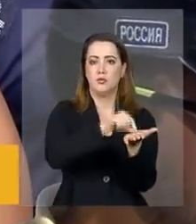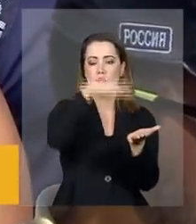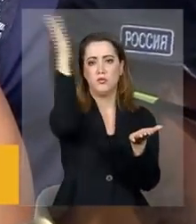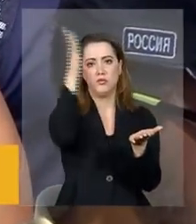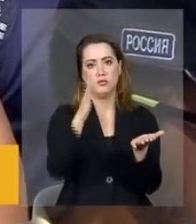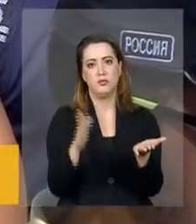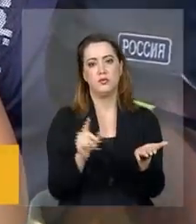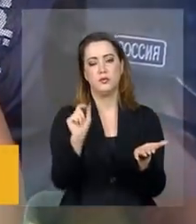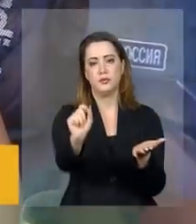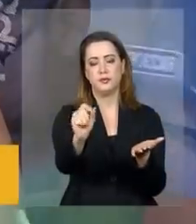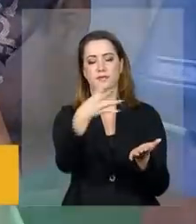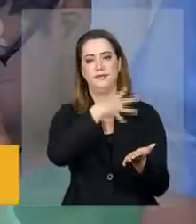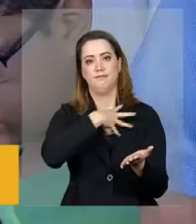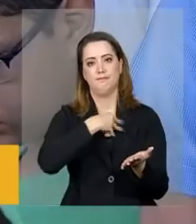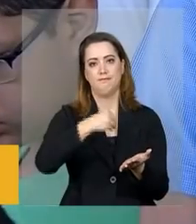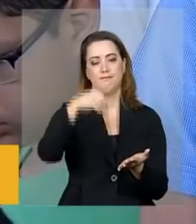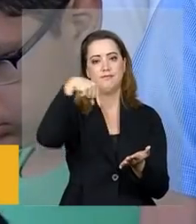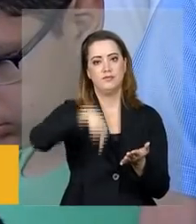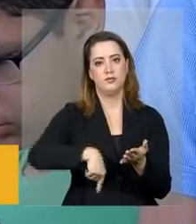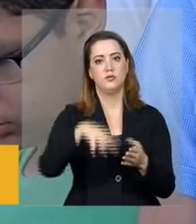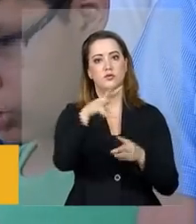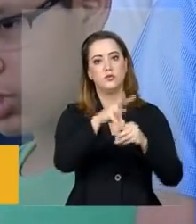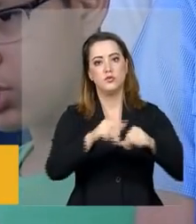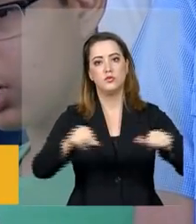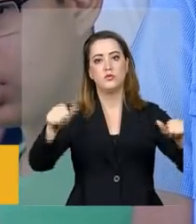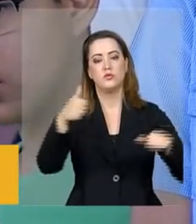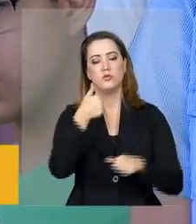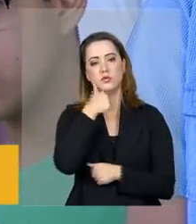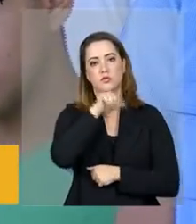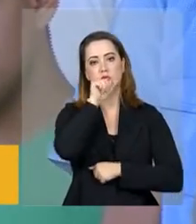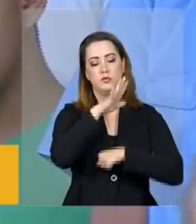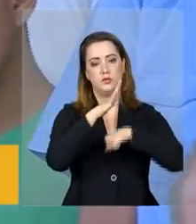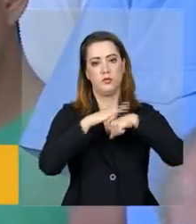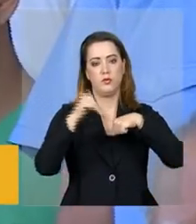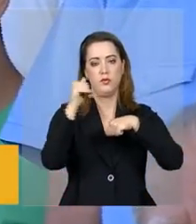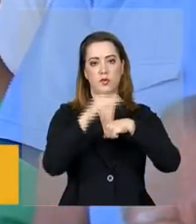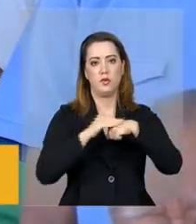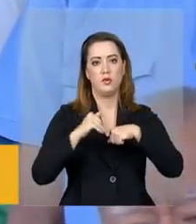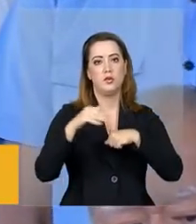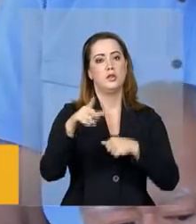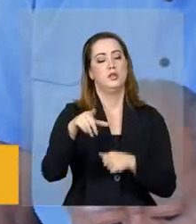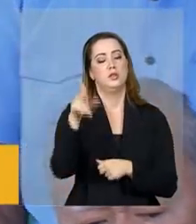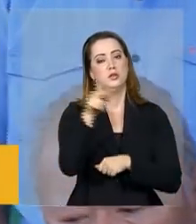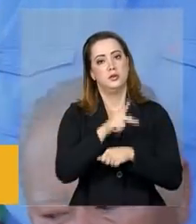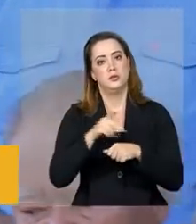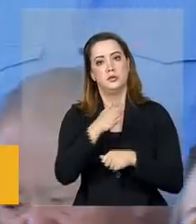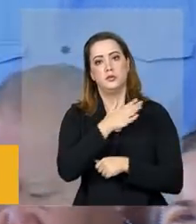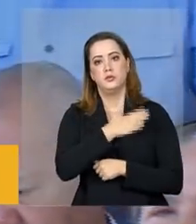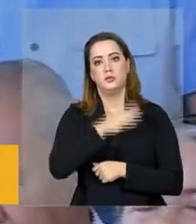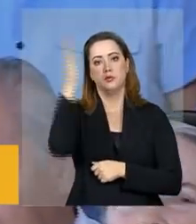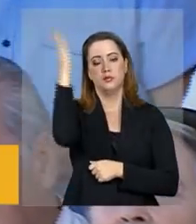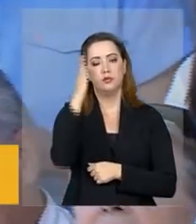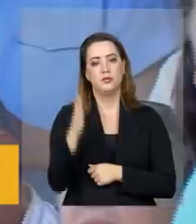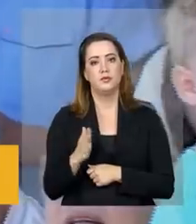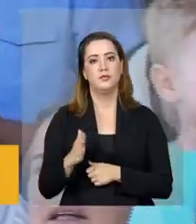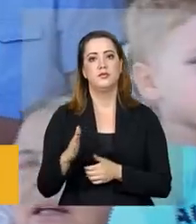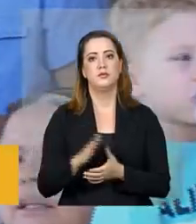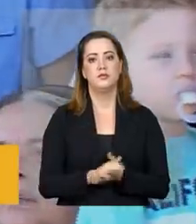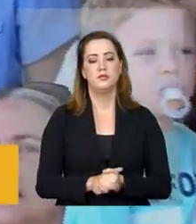ó pátria amada, dos filhos deste solo és mãe gentil, pátria amada,